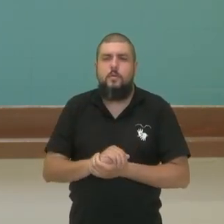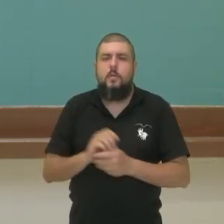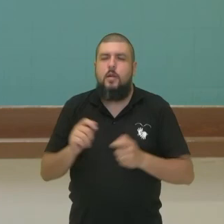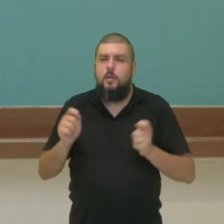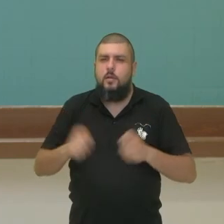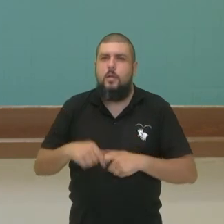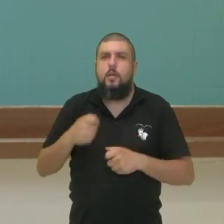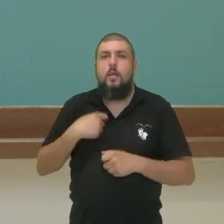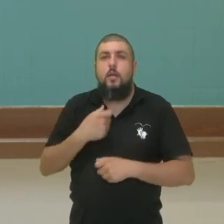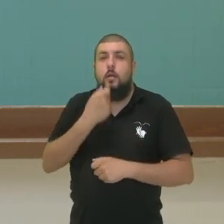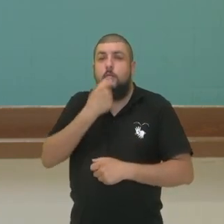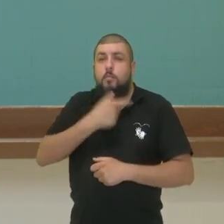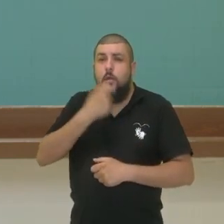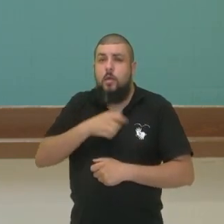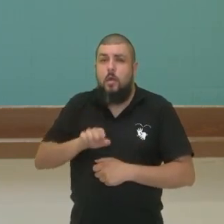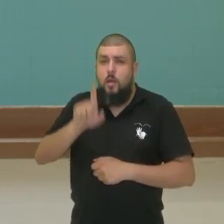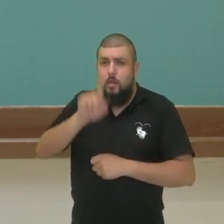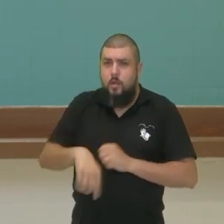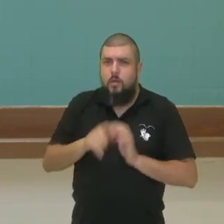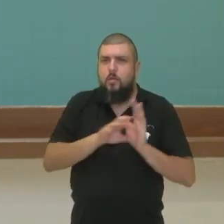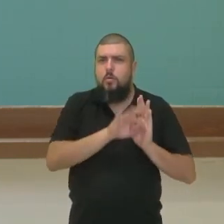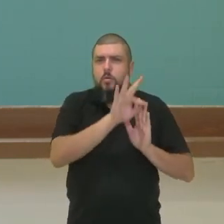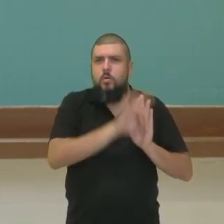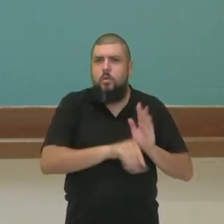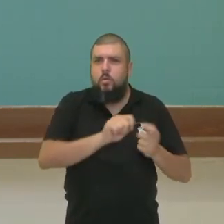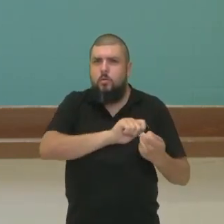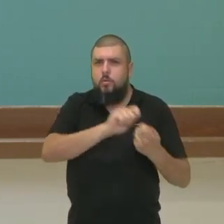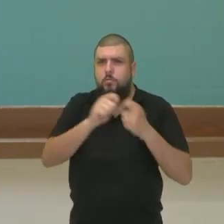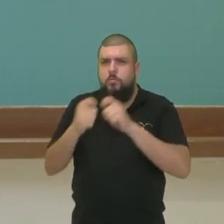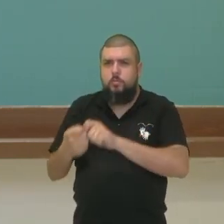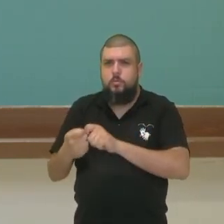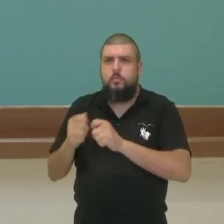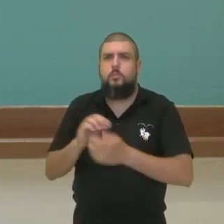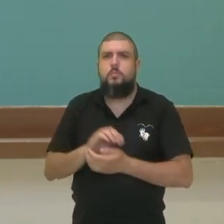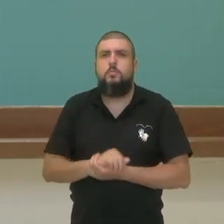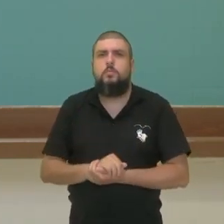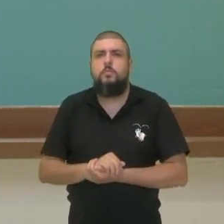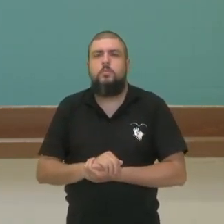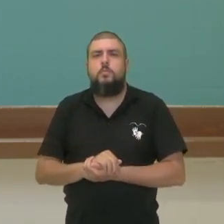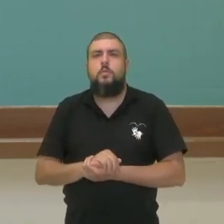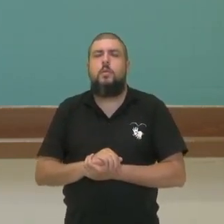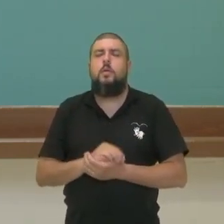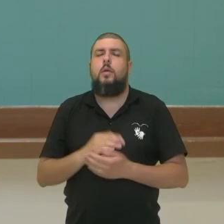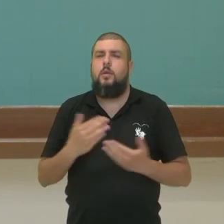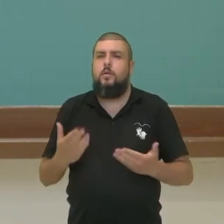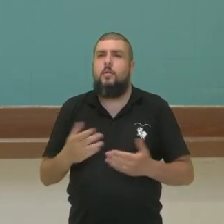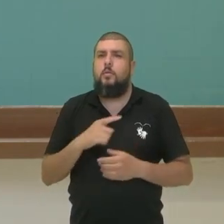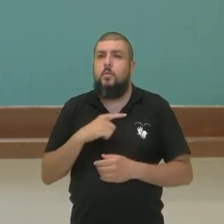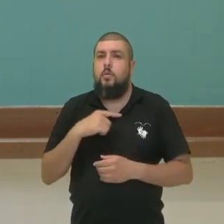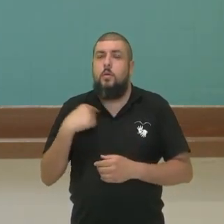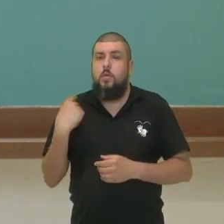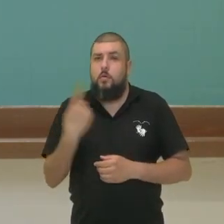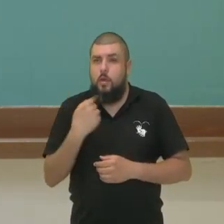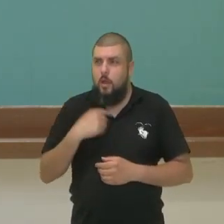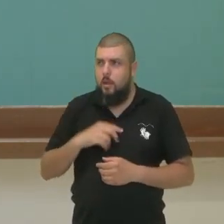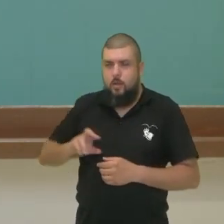um tipo de intertextualidade. Nesse caso, nós não temos